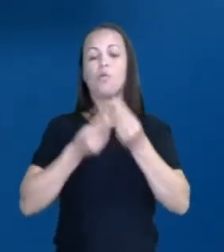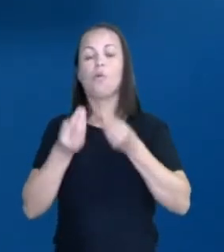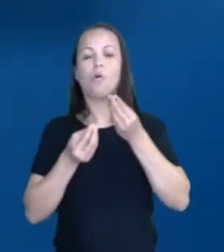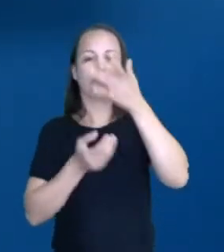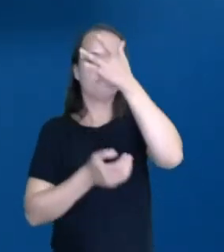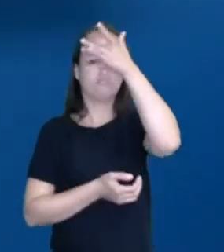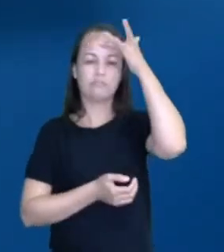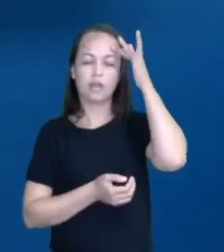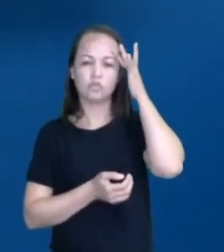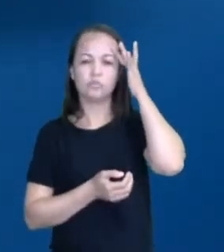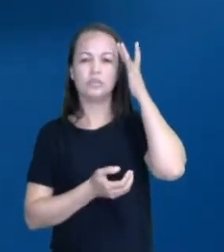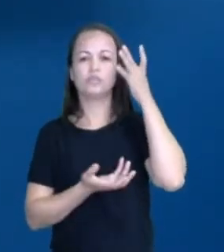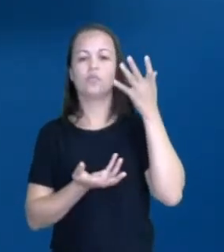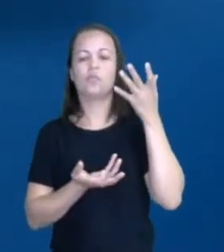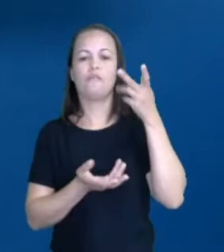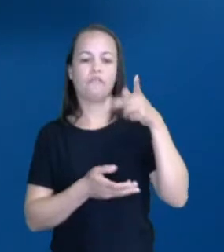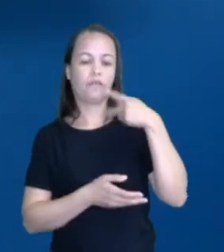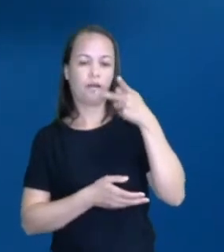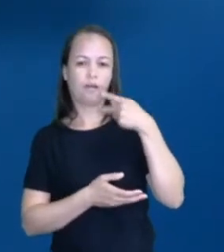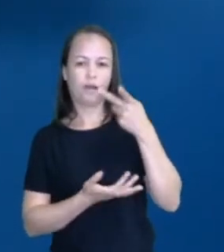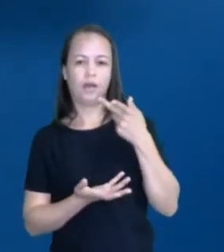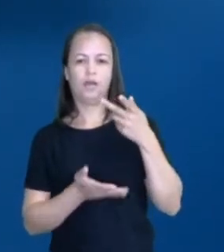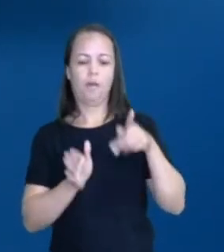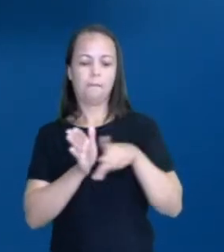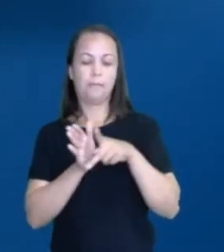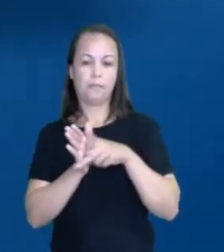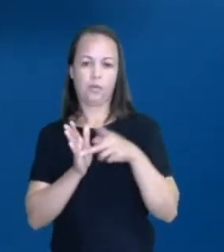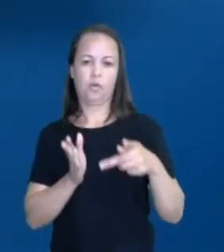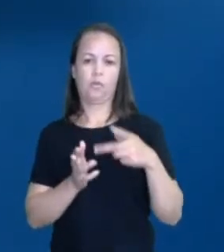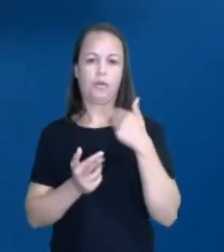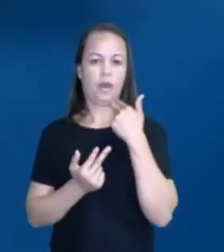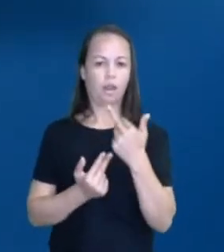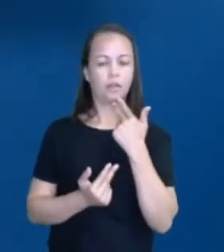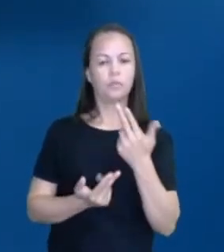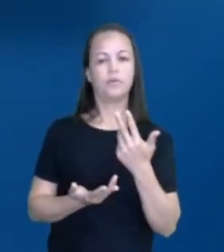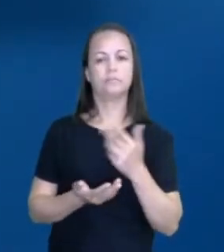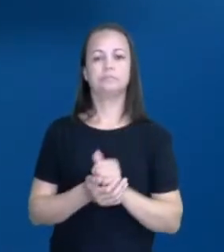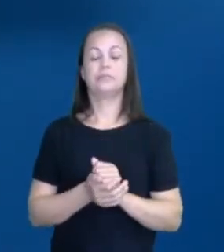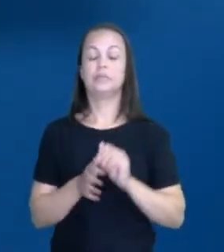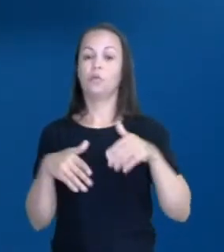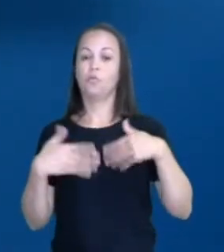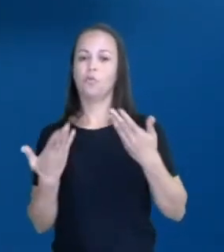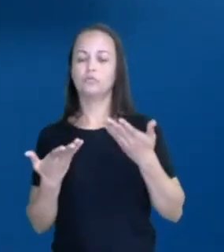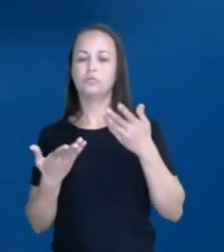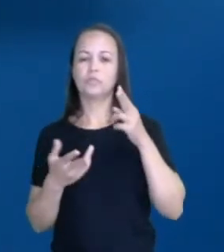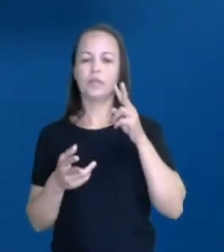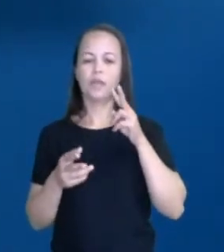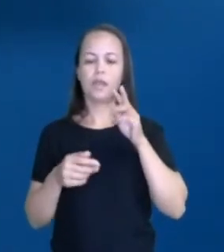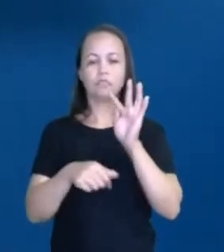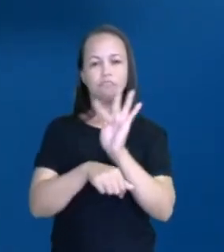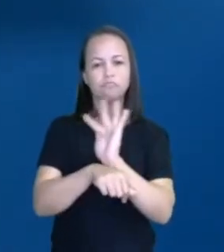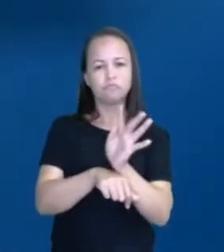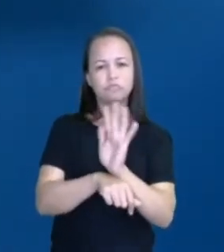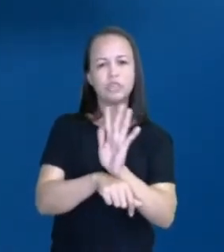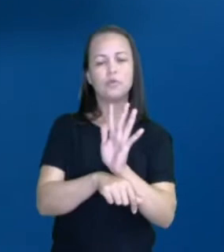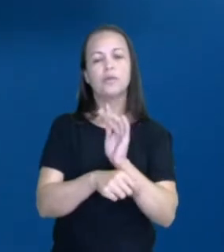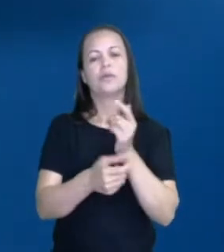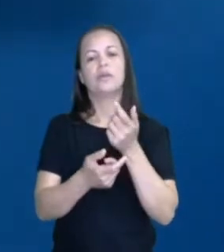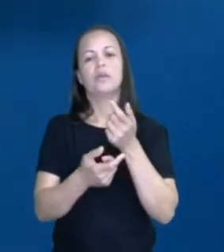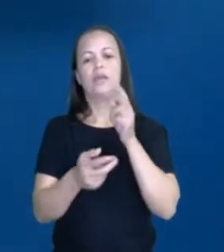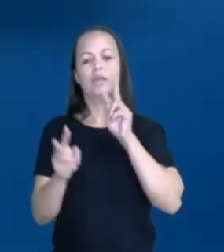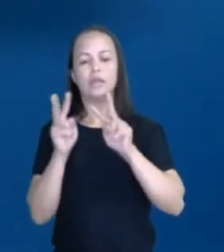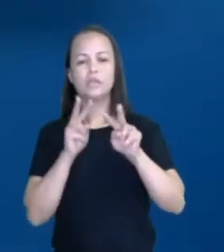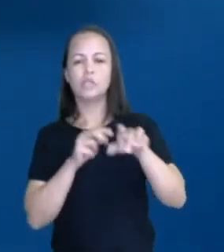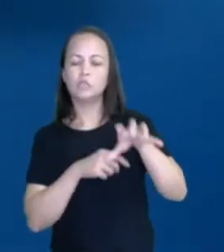cada pessoa fala a própria língua. Então, quando você assiste filmes e escuta músicas